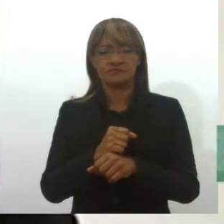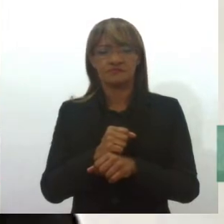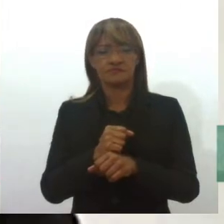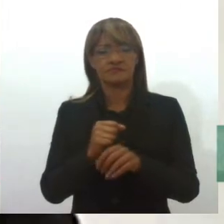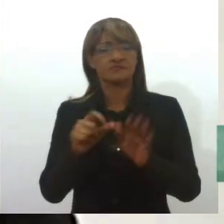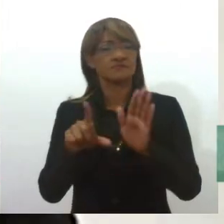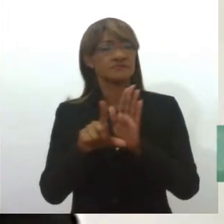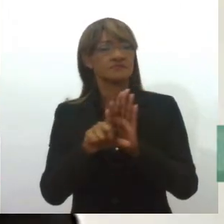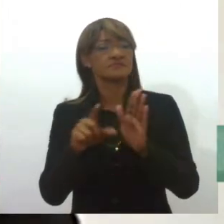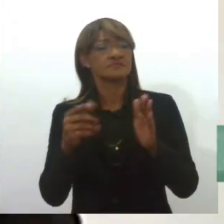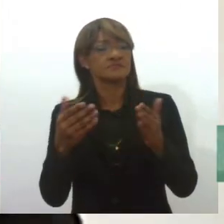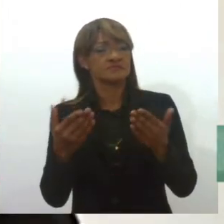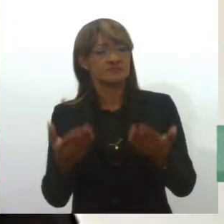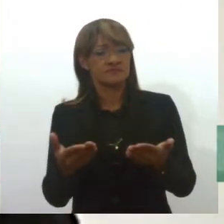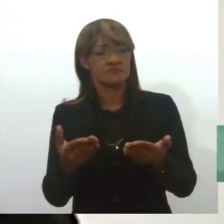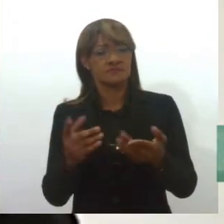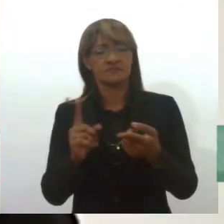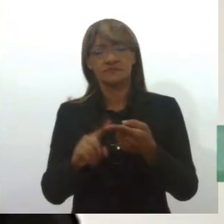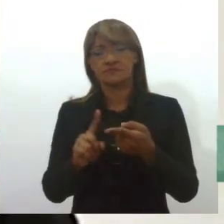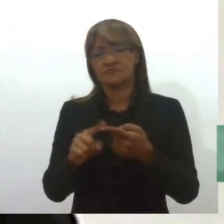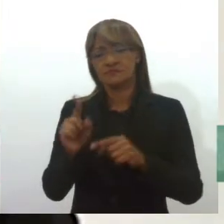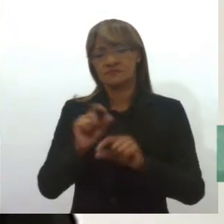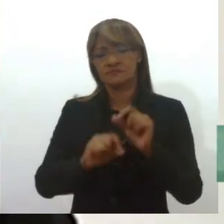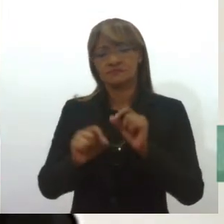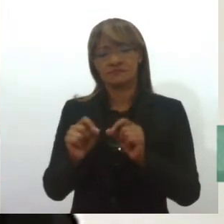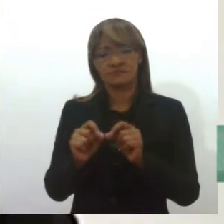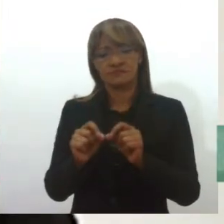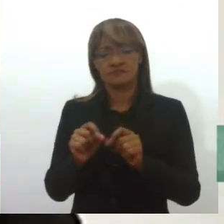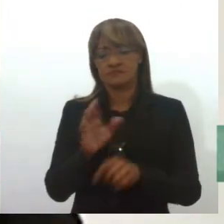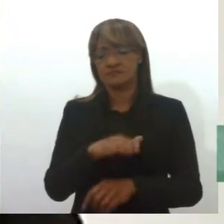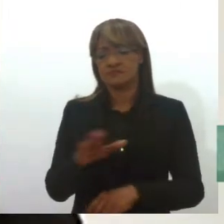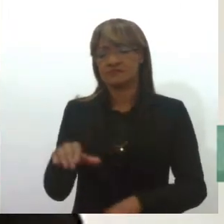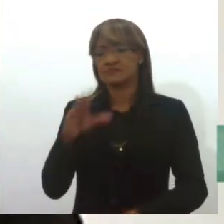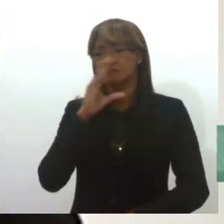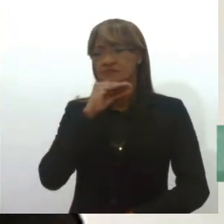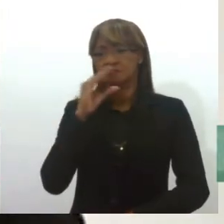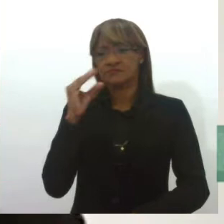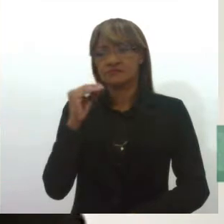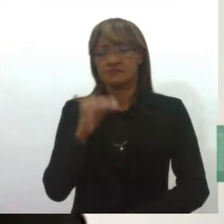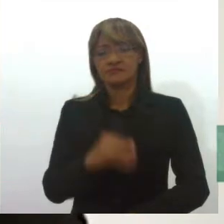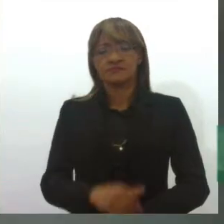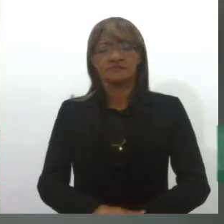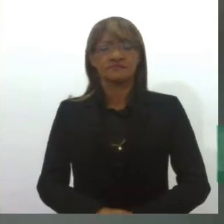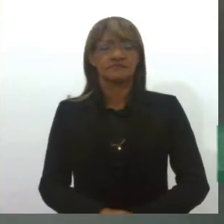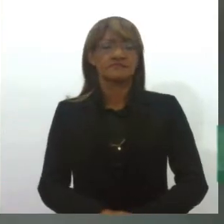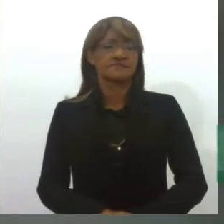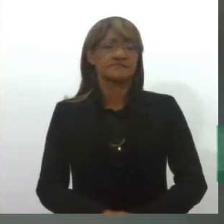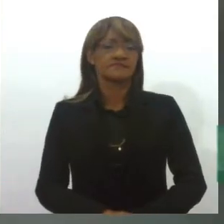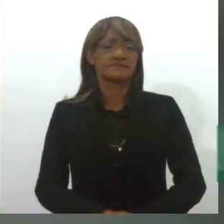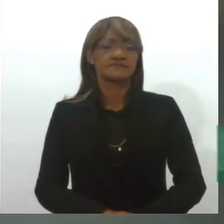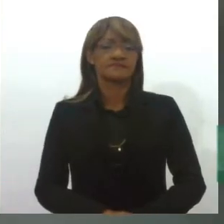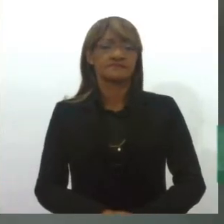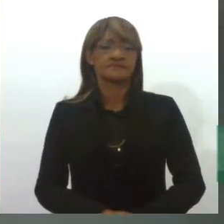hediondos e, notadamente, no Estatuto da Criança e do Adolescente. Com